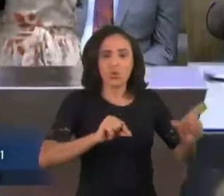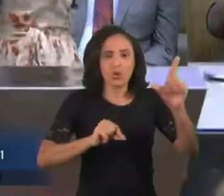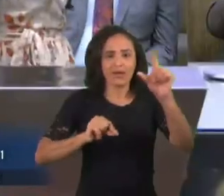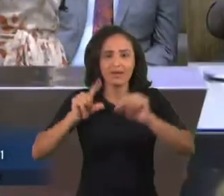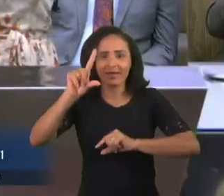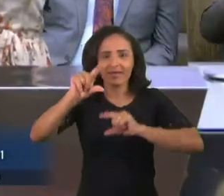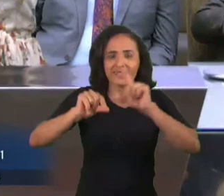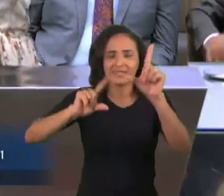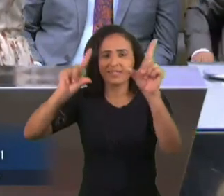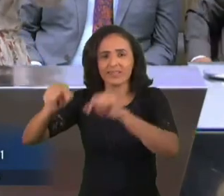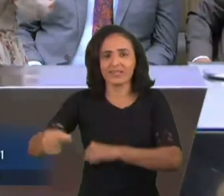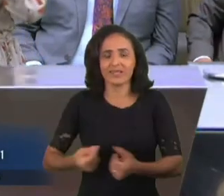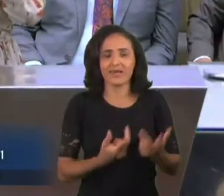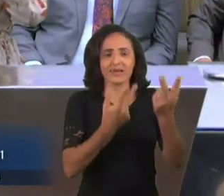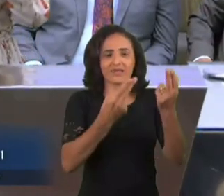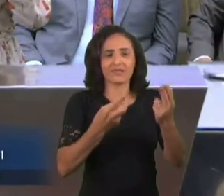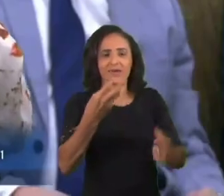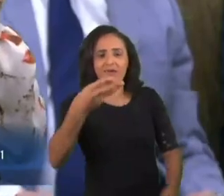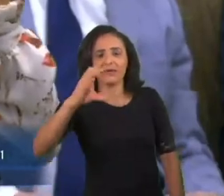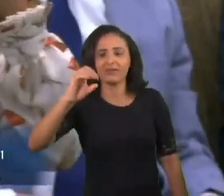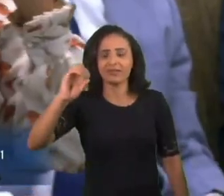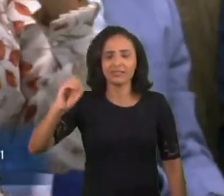dos 300